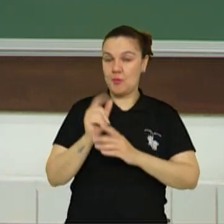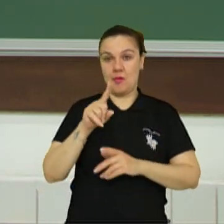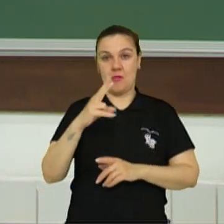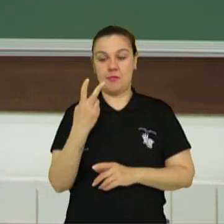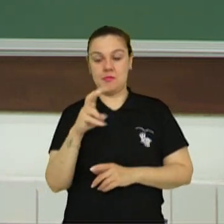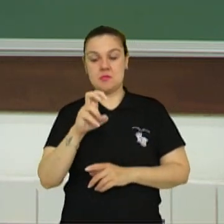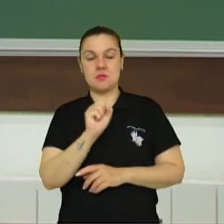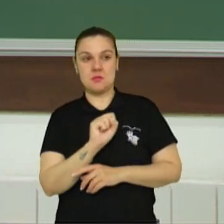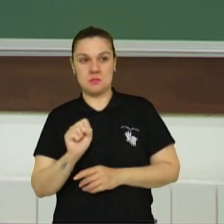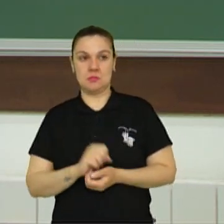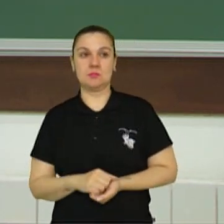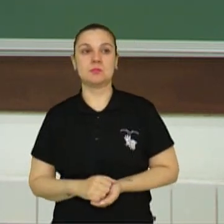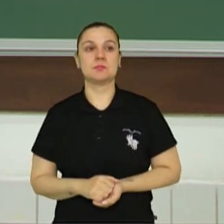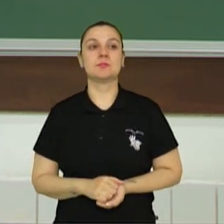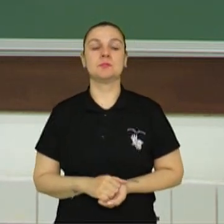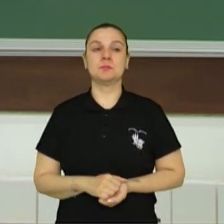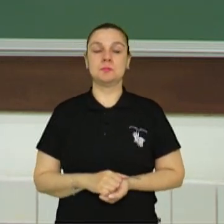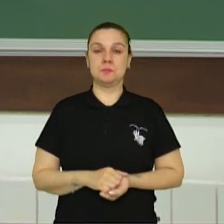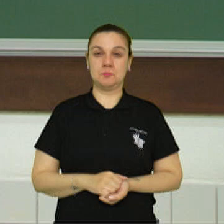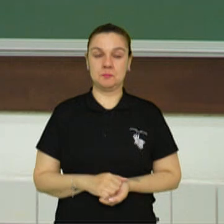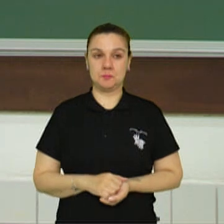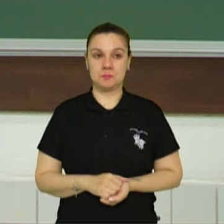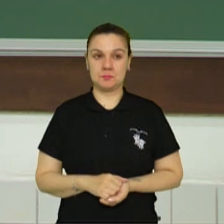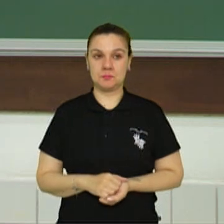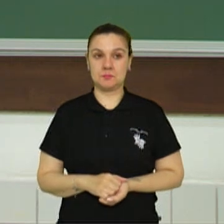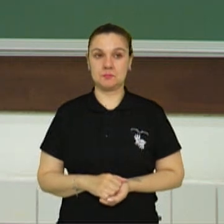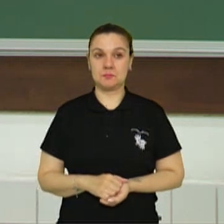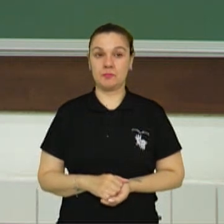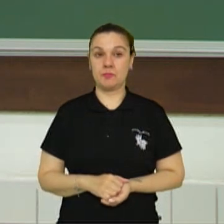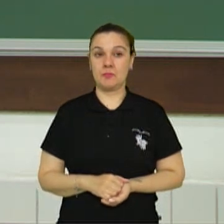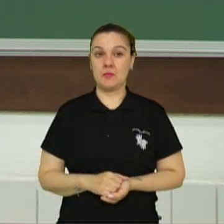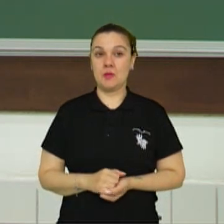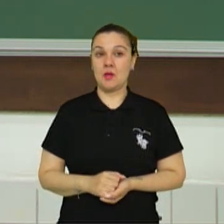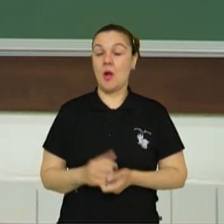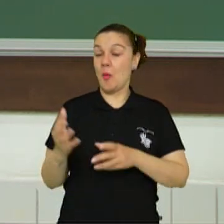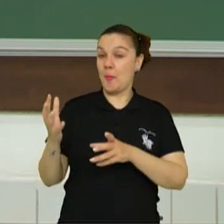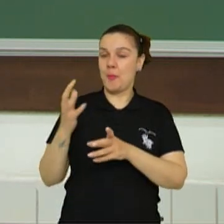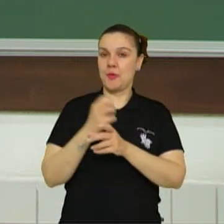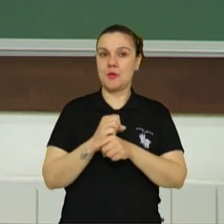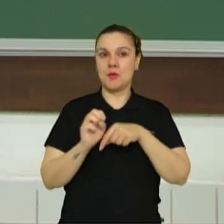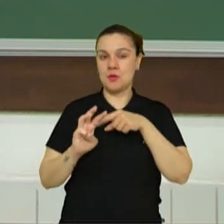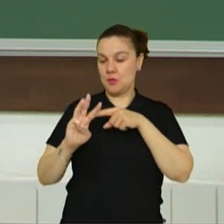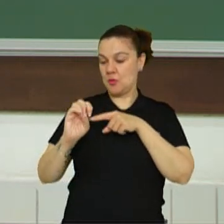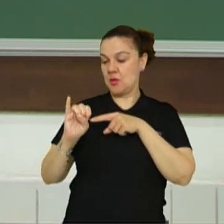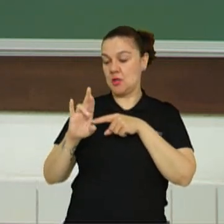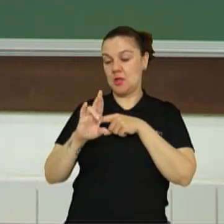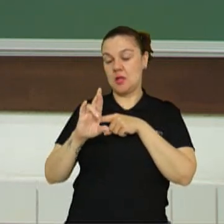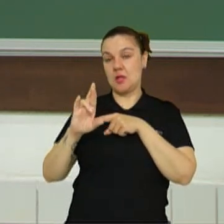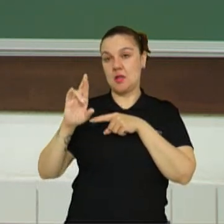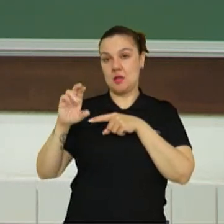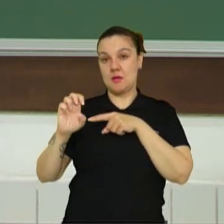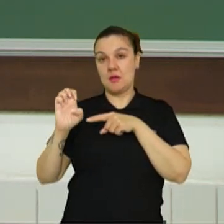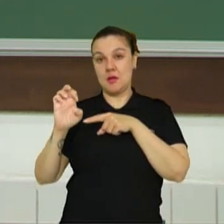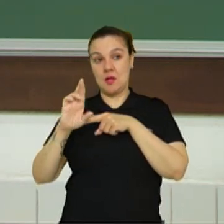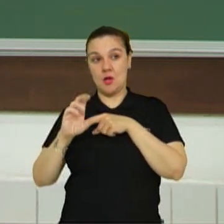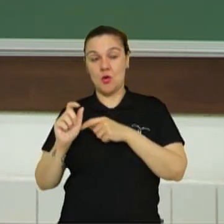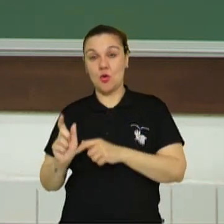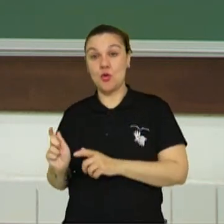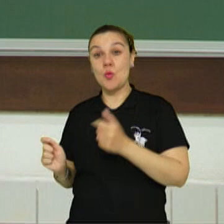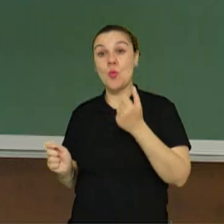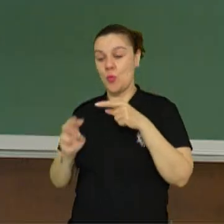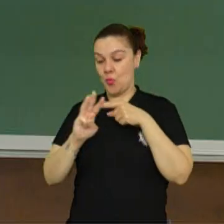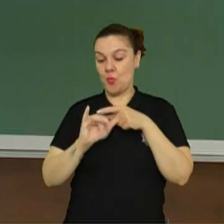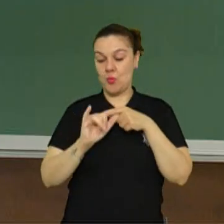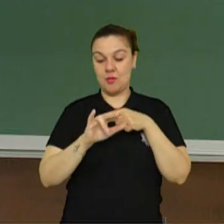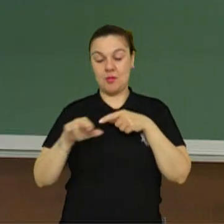profissional, só 25 segundos, tá? As formas de pontuar, tem o winner e o erro. O winner é quando eu faço a